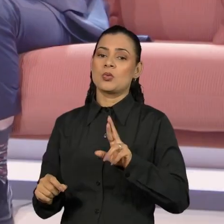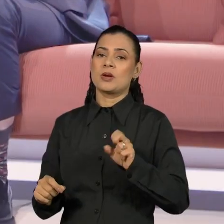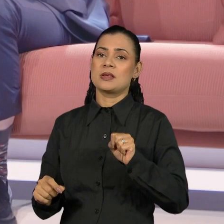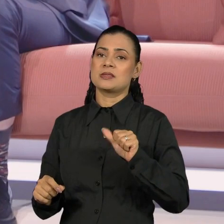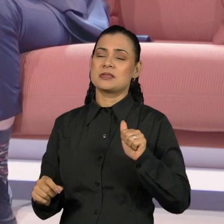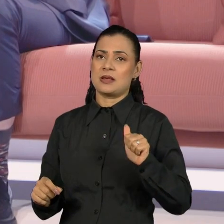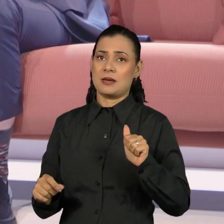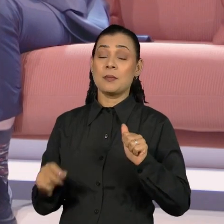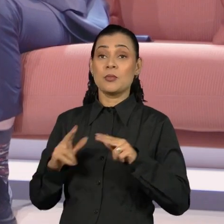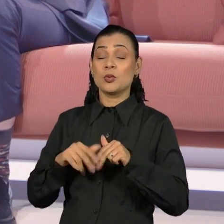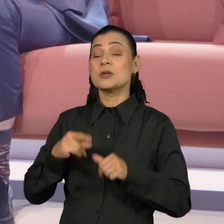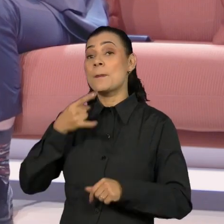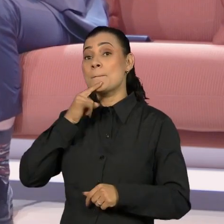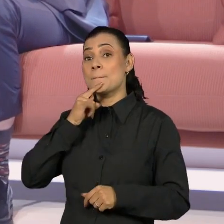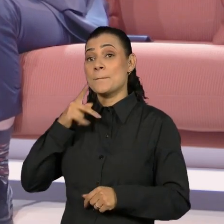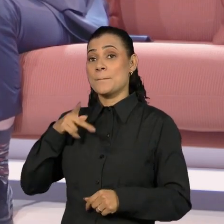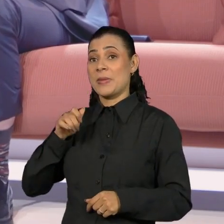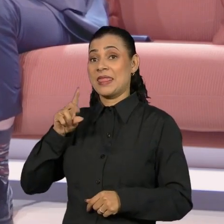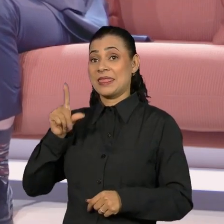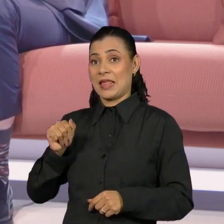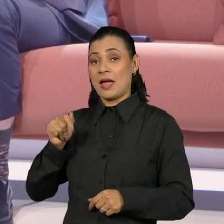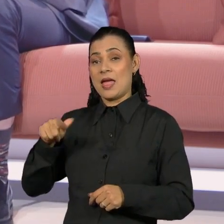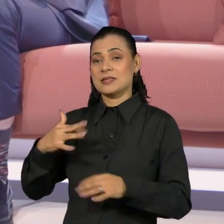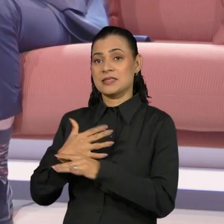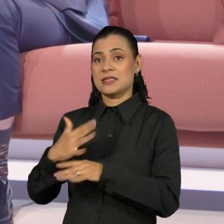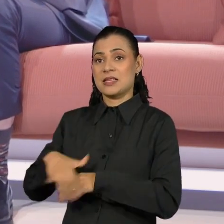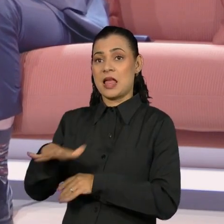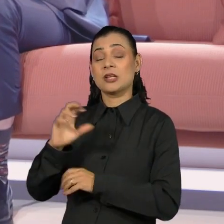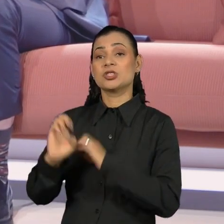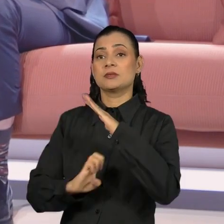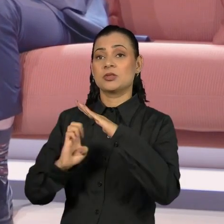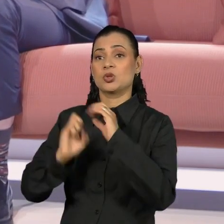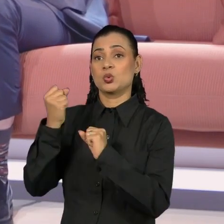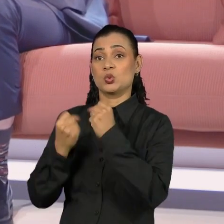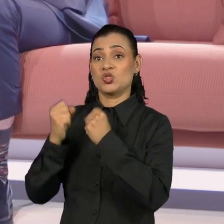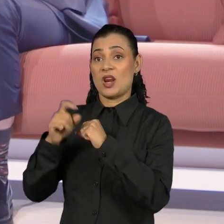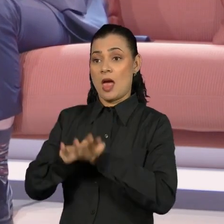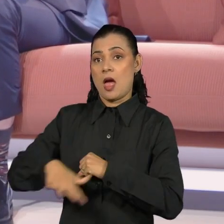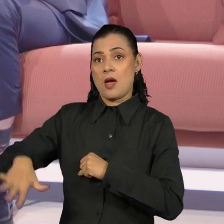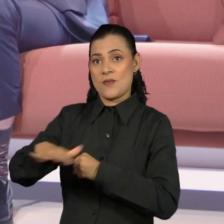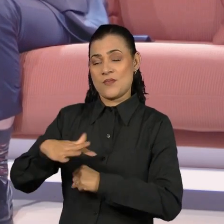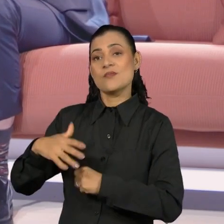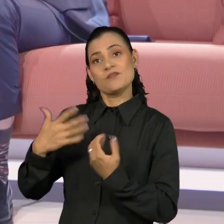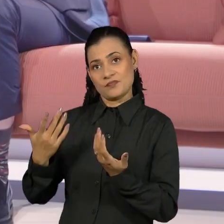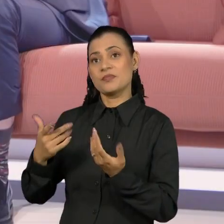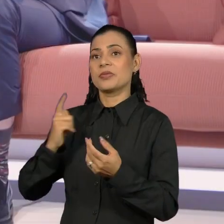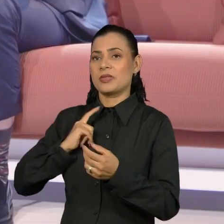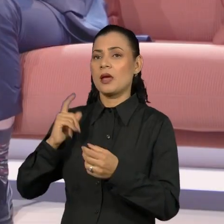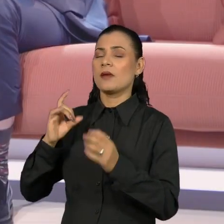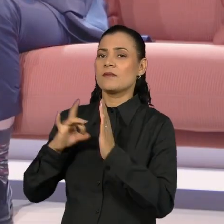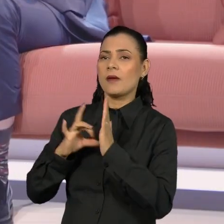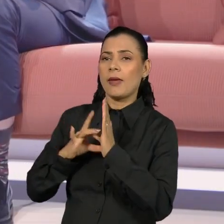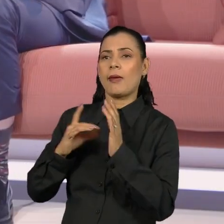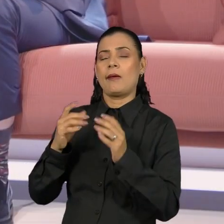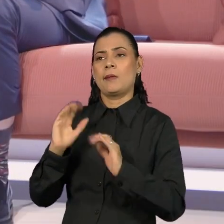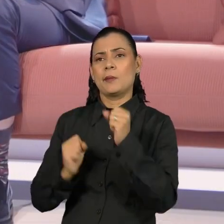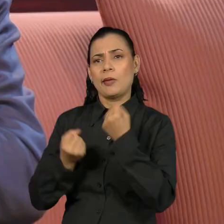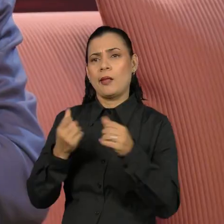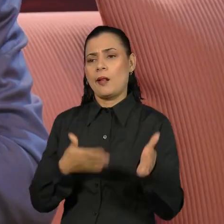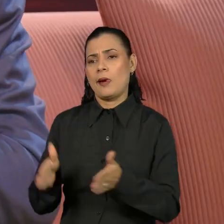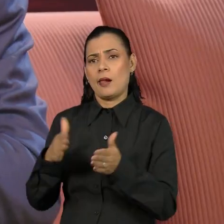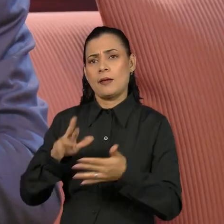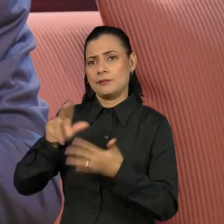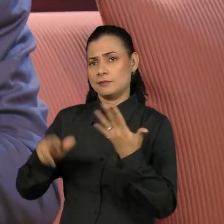Então, Pindamonhangaba é uma cidade operária, uma cidade industrial, siderúrgicas, metalúrgicas, cidade de